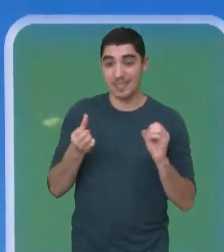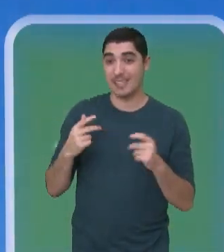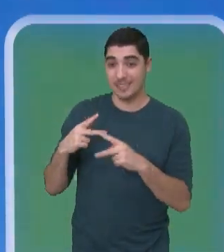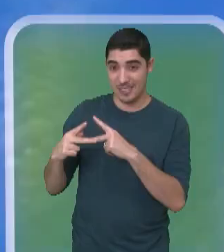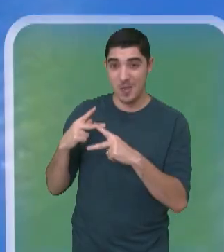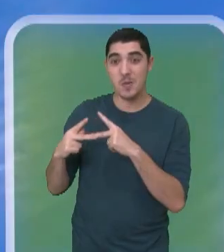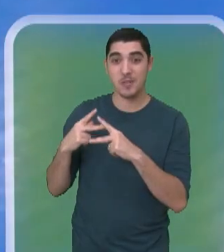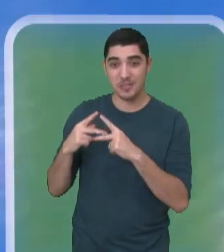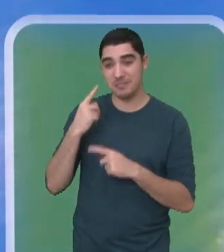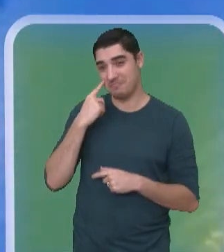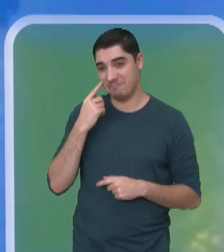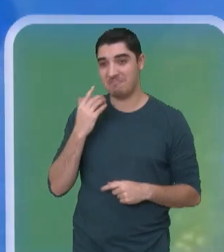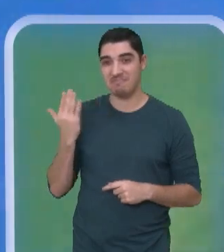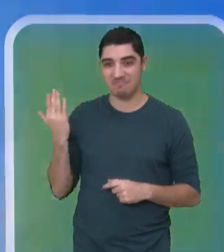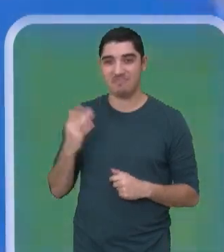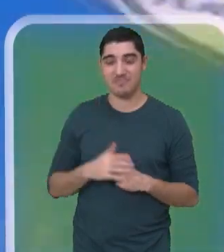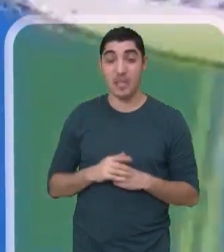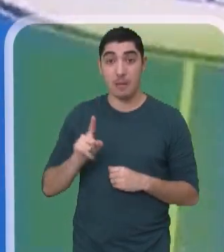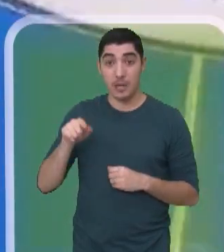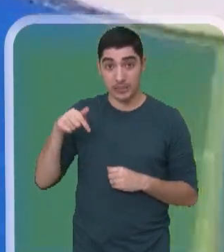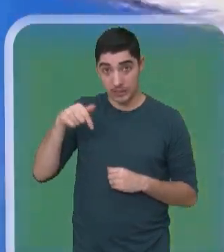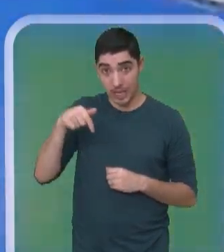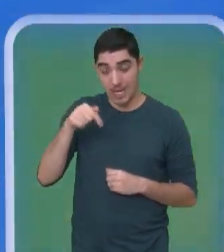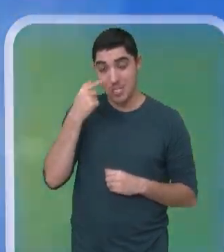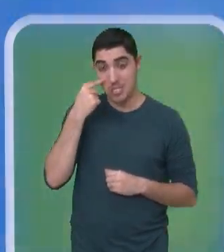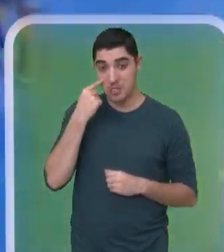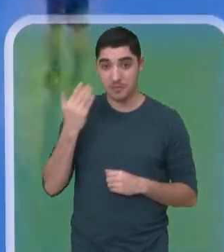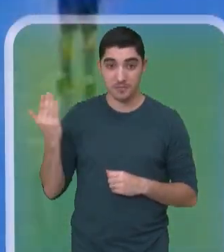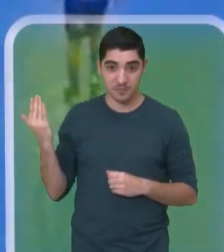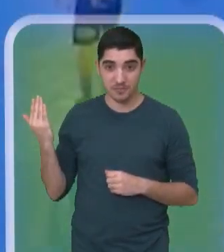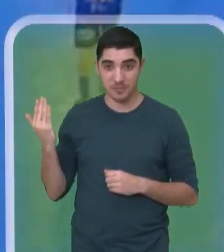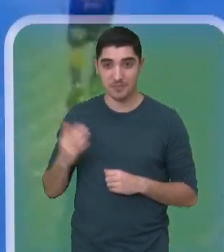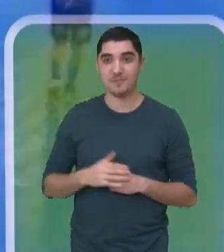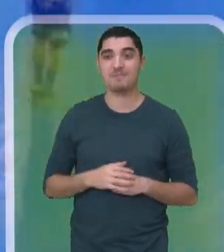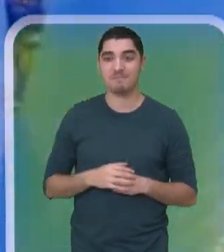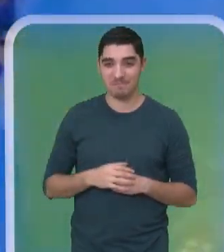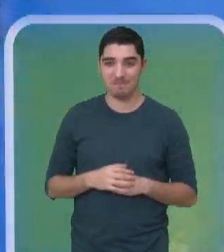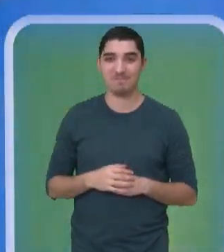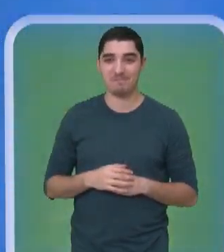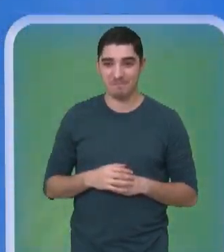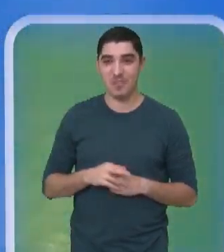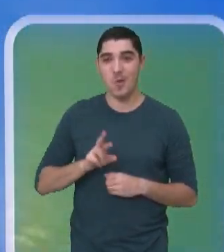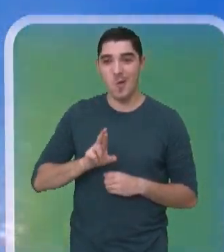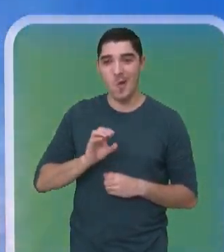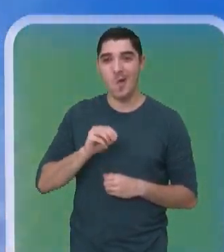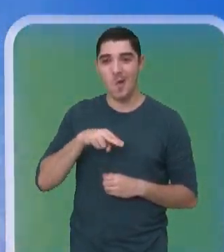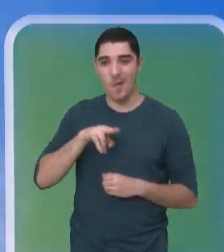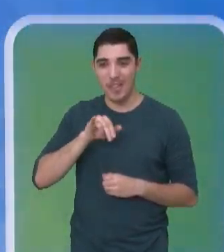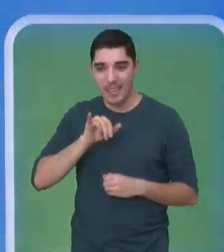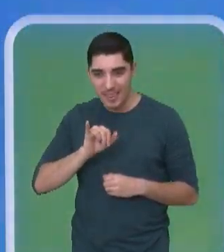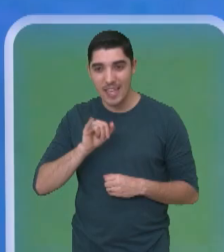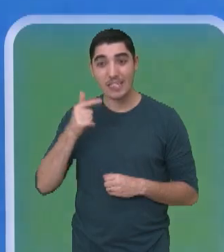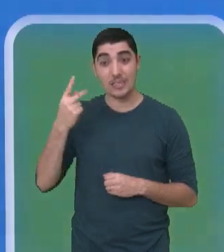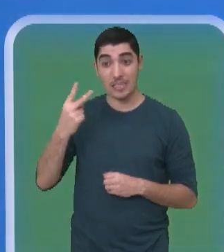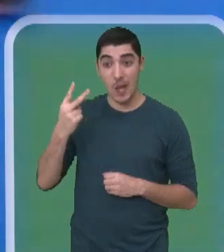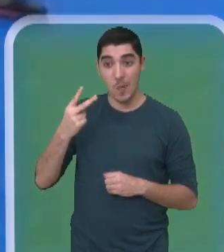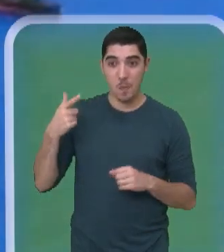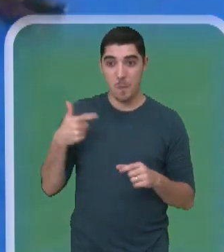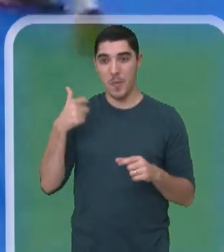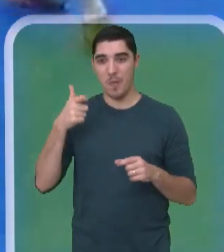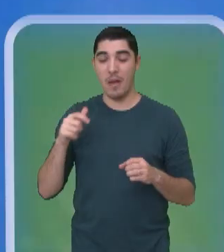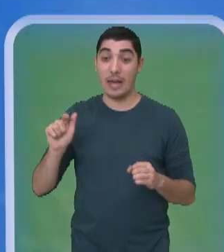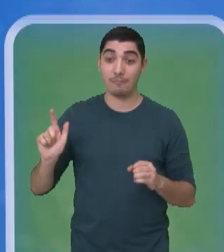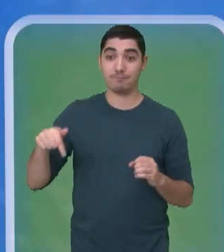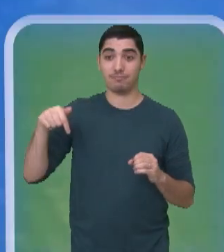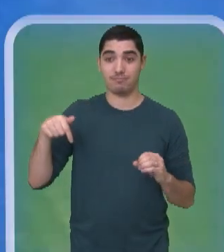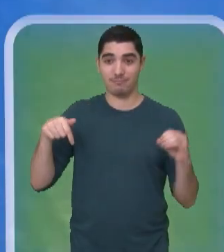José. Tá aí a festa do Luquinha. O sétimo saiu, cobrança de escanteio. E aí bateu forte o Ronei, marcando o segundo dele na partida, o sétimo da equipe